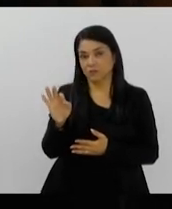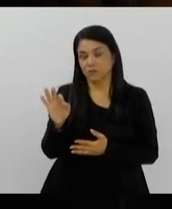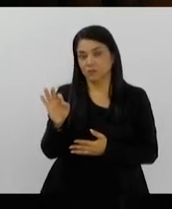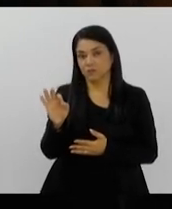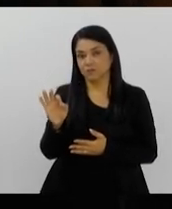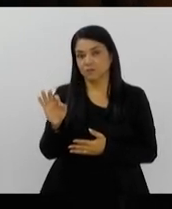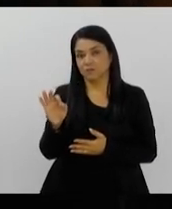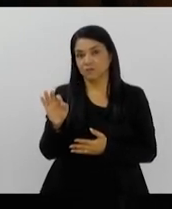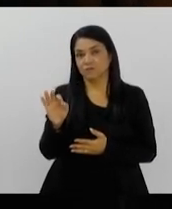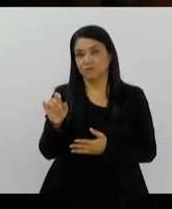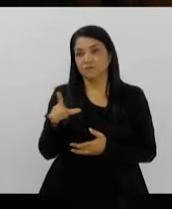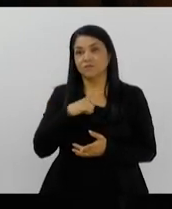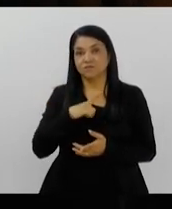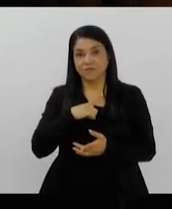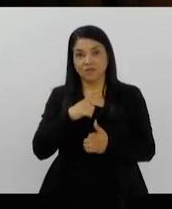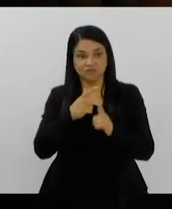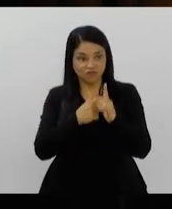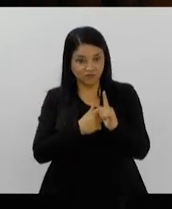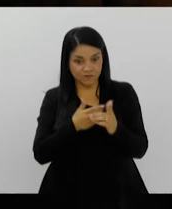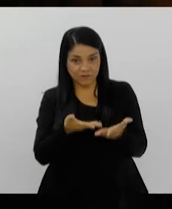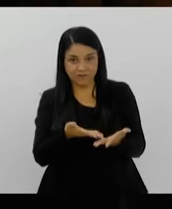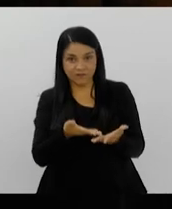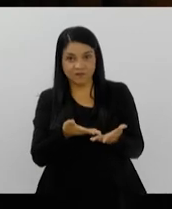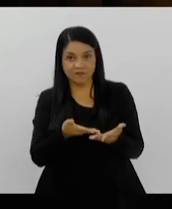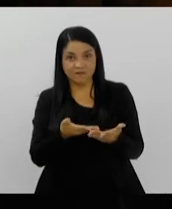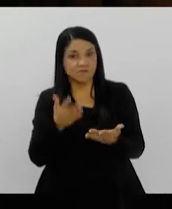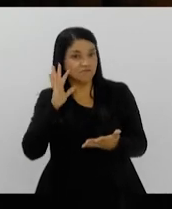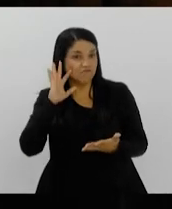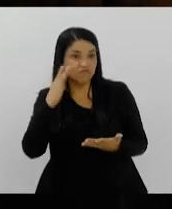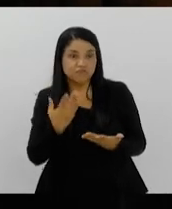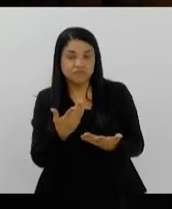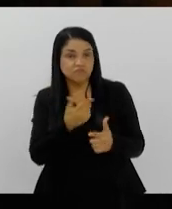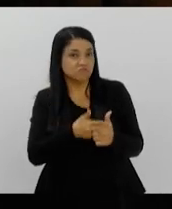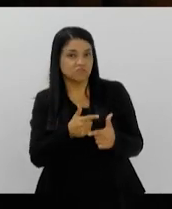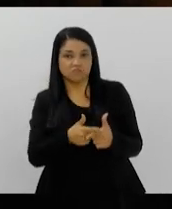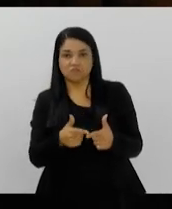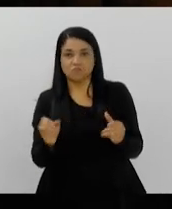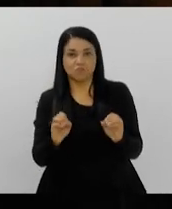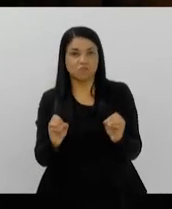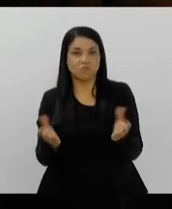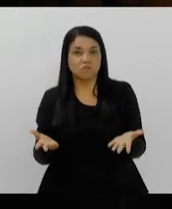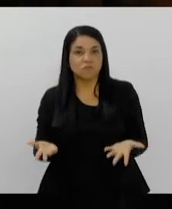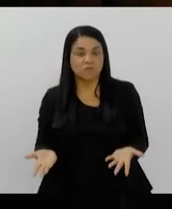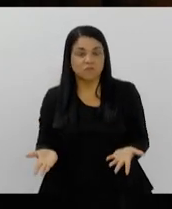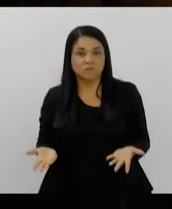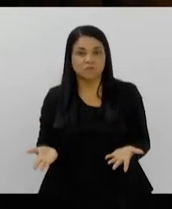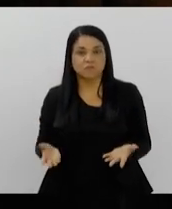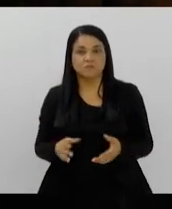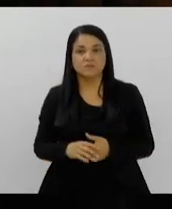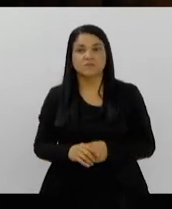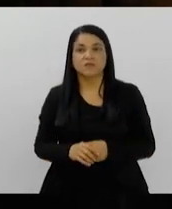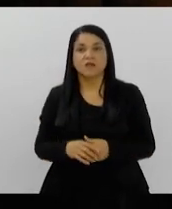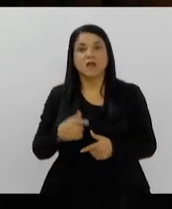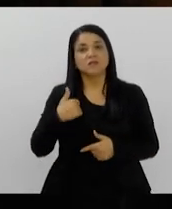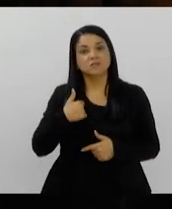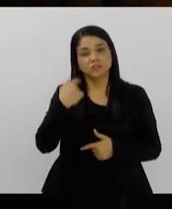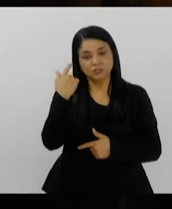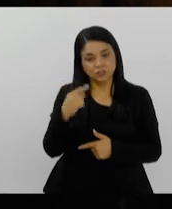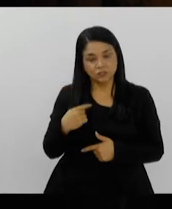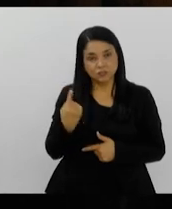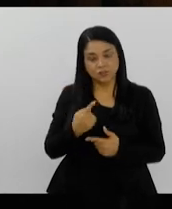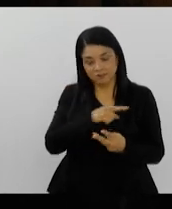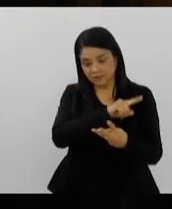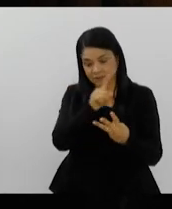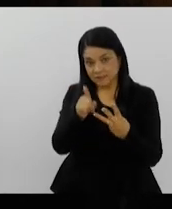ativa. Evidentemente, tem um problema que não vai ser resolvido e que continua não sendo resolvido. Aí a gente entra no terceiro